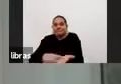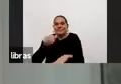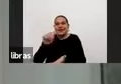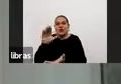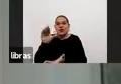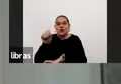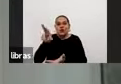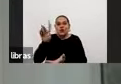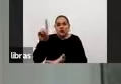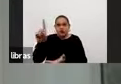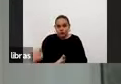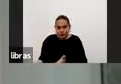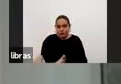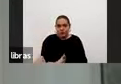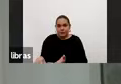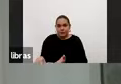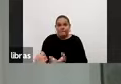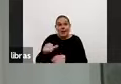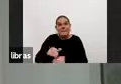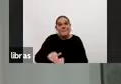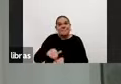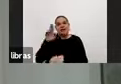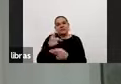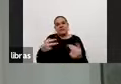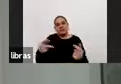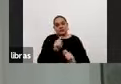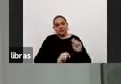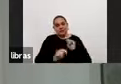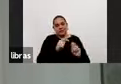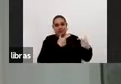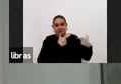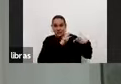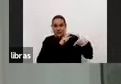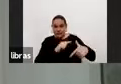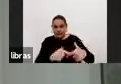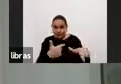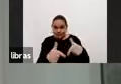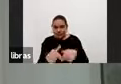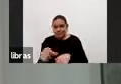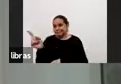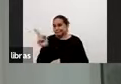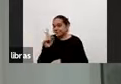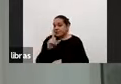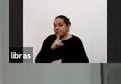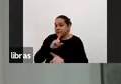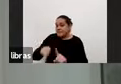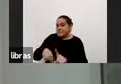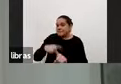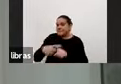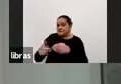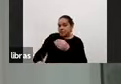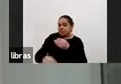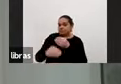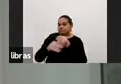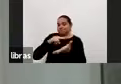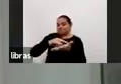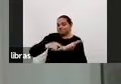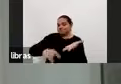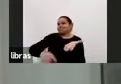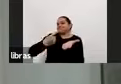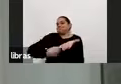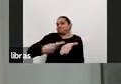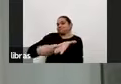à pandemia, para muito além, inclusive, das negociações tradicionais, porque com a questão da pandemia foi fundamental que os sindicatos